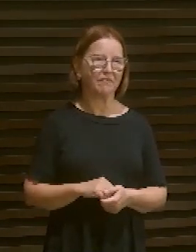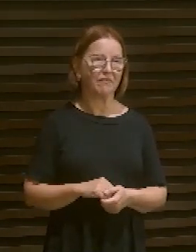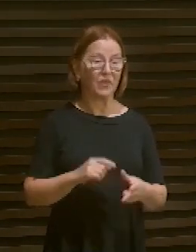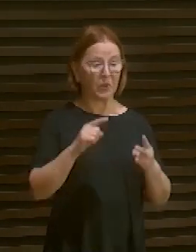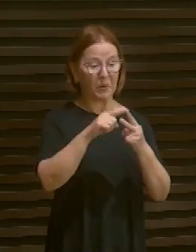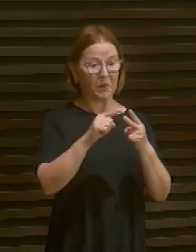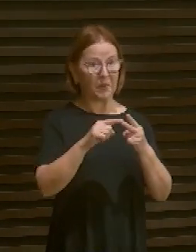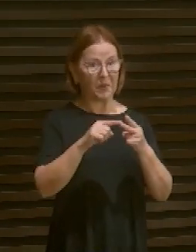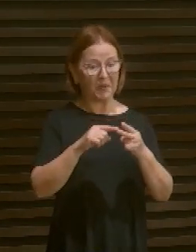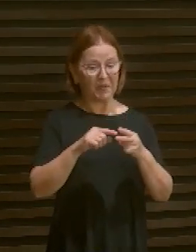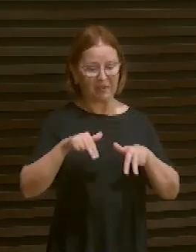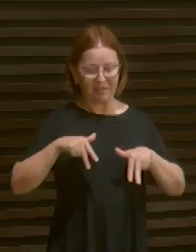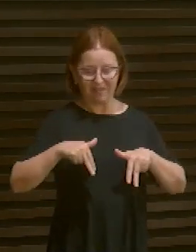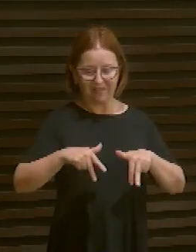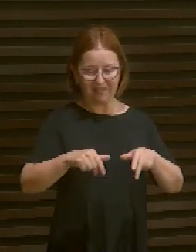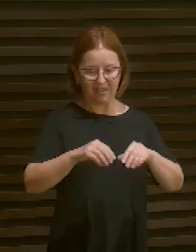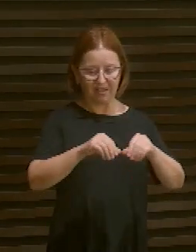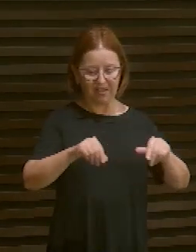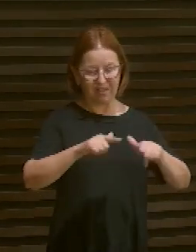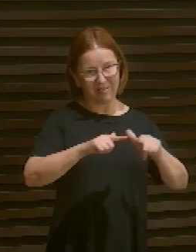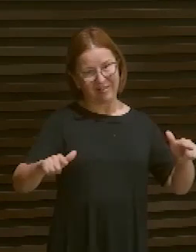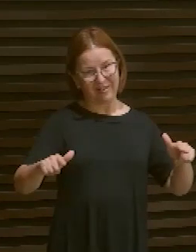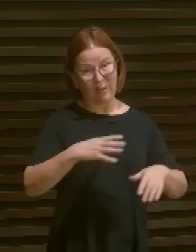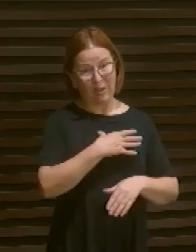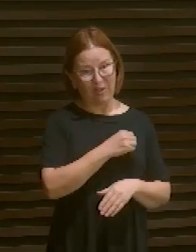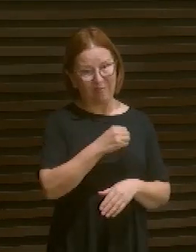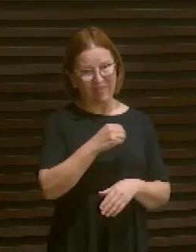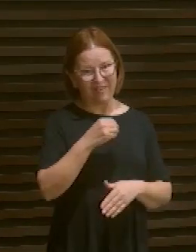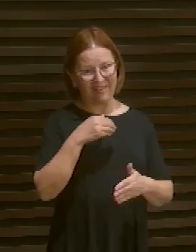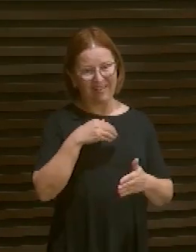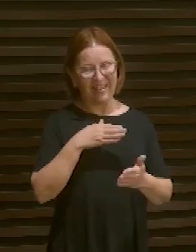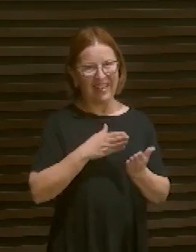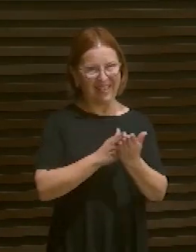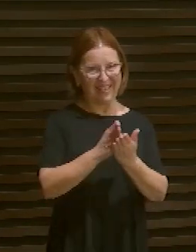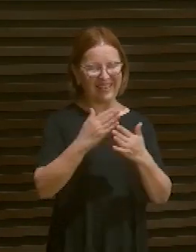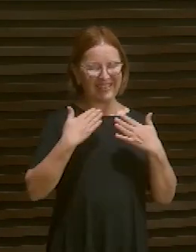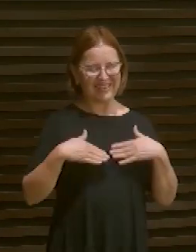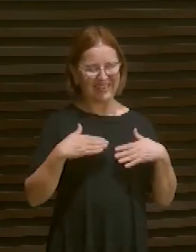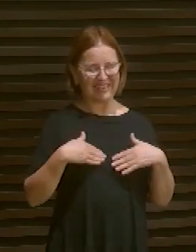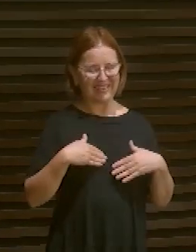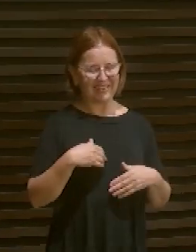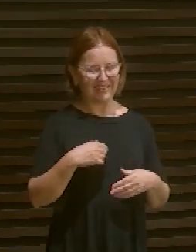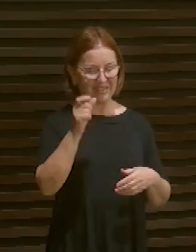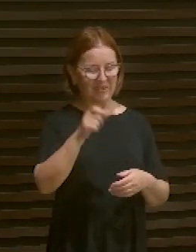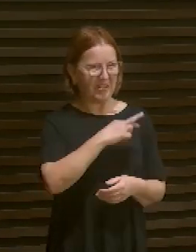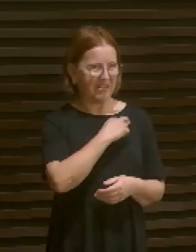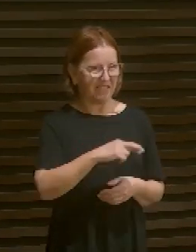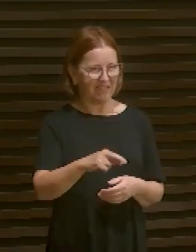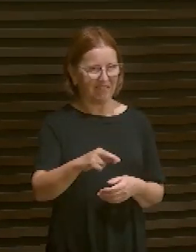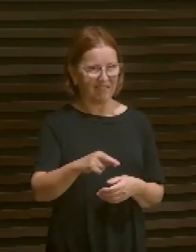Ambos caminham no deserto. O filho entra no descanso. O religioso,